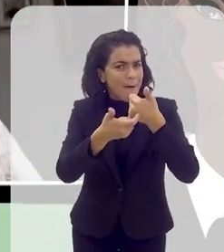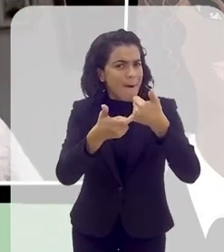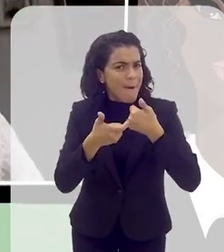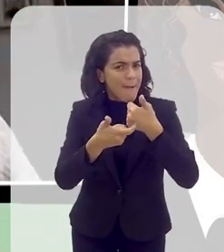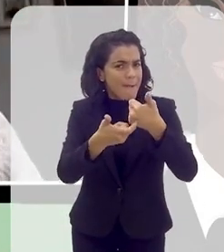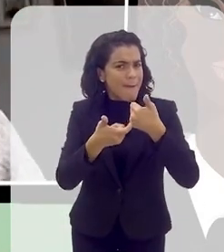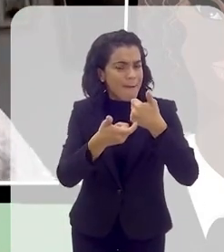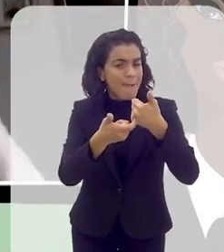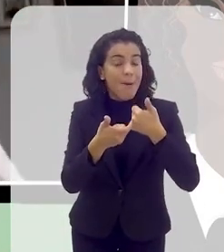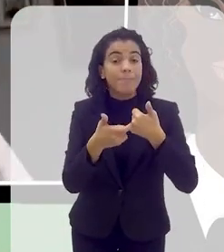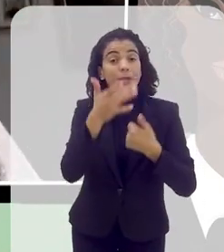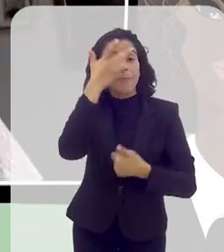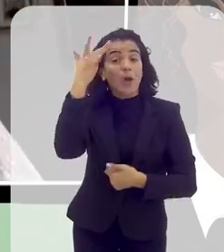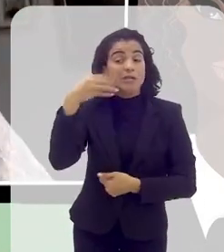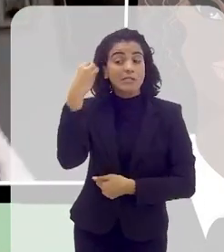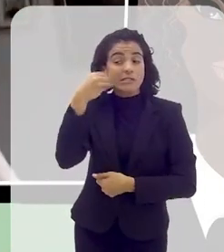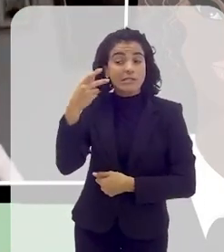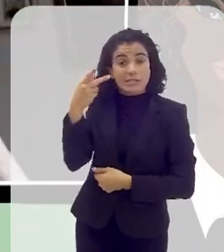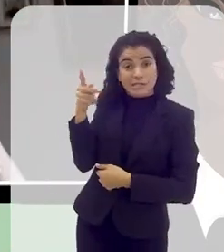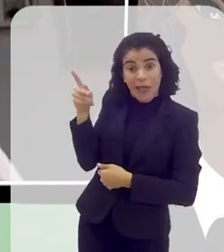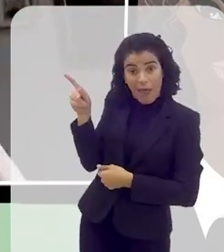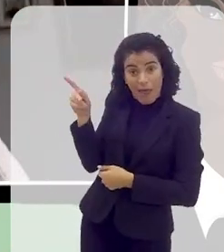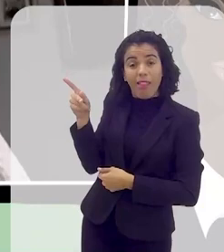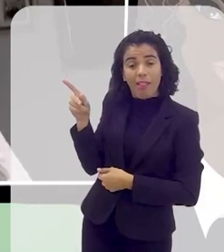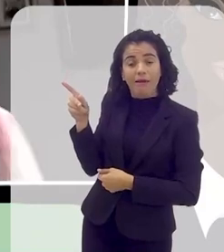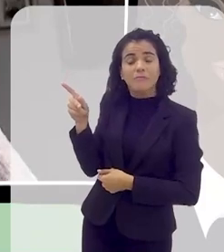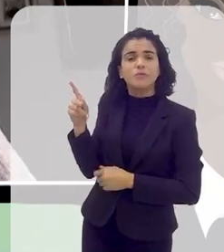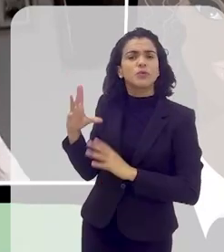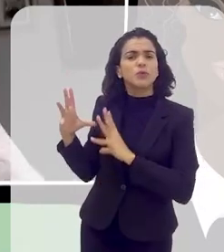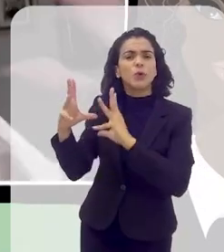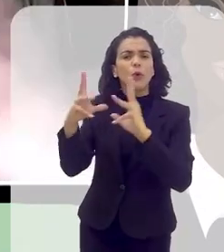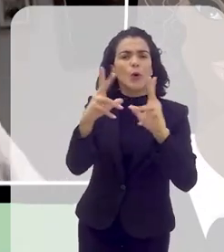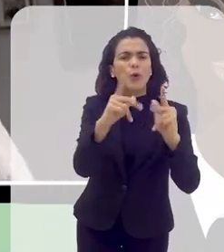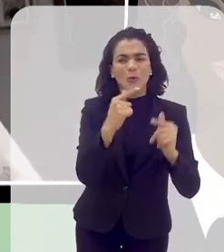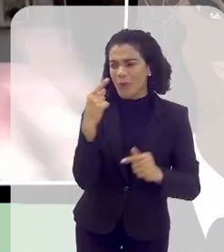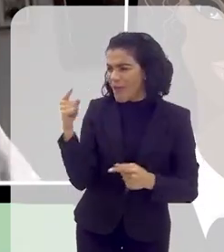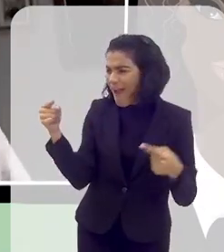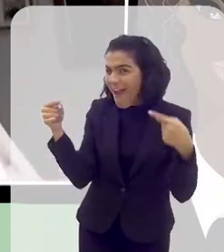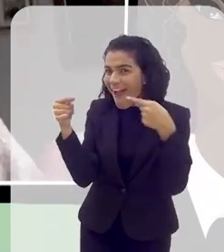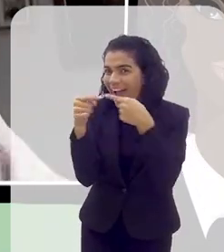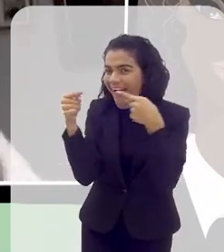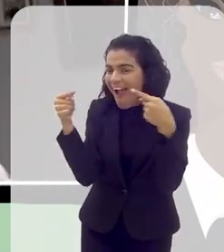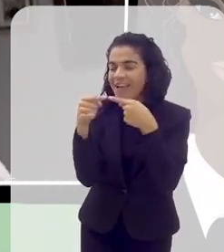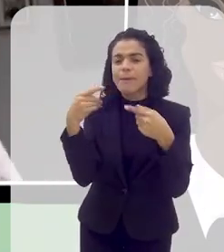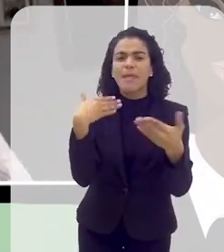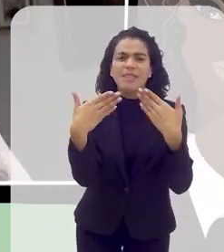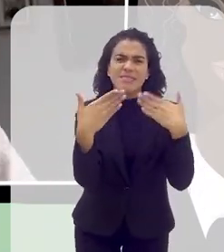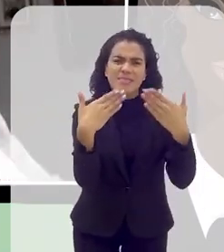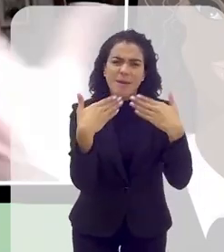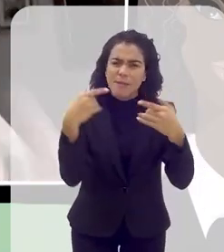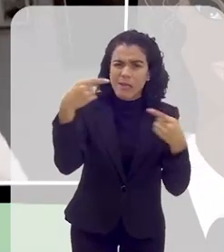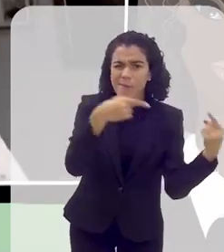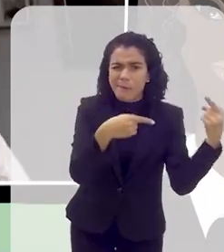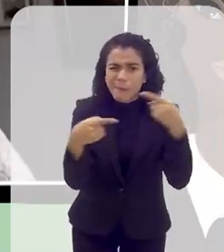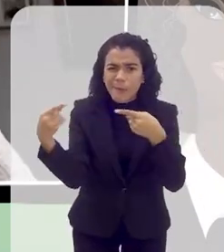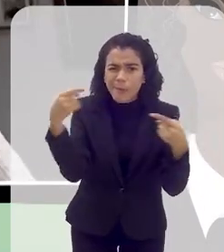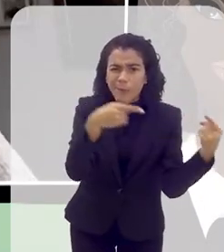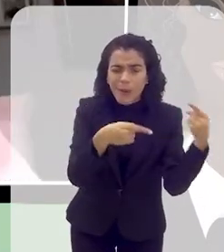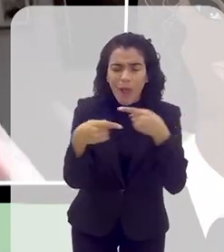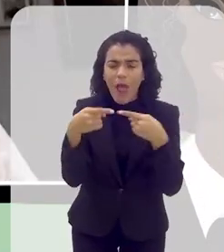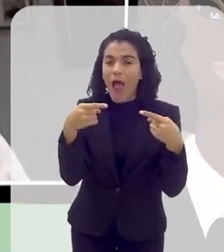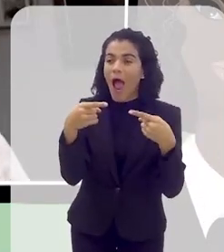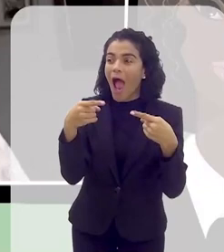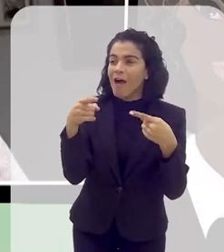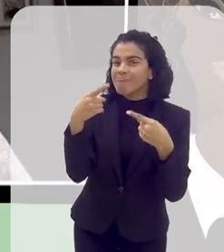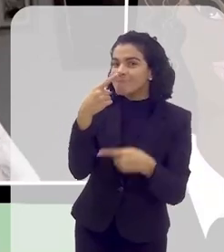identificando, porque a partir das vivências pessoais dela, né, todo mundo passou a debater, discutir,